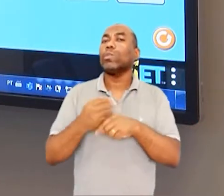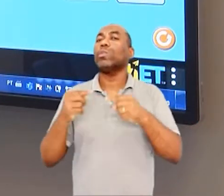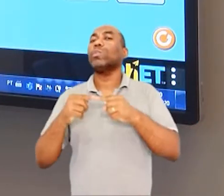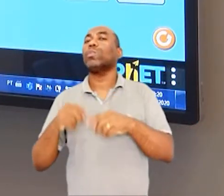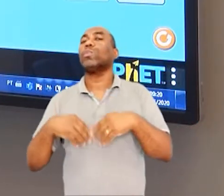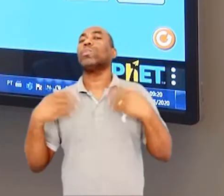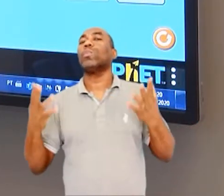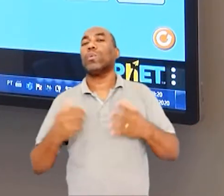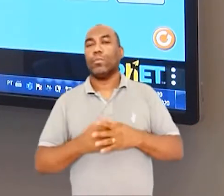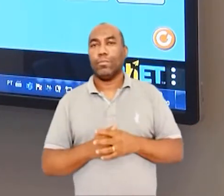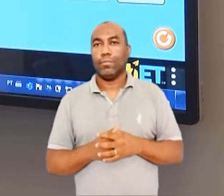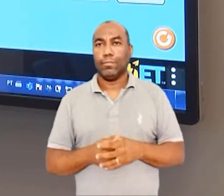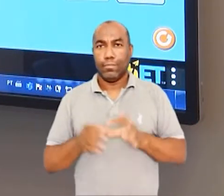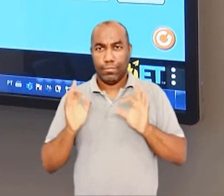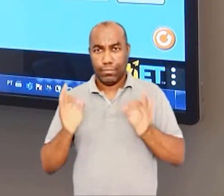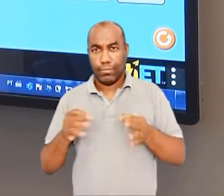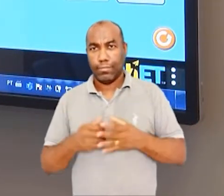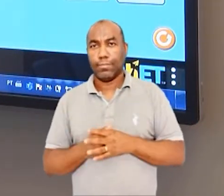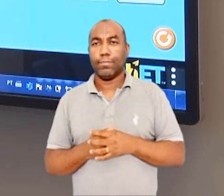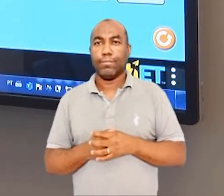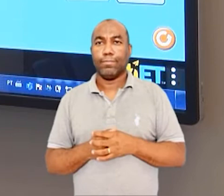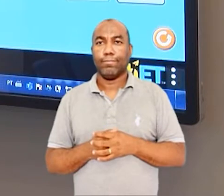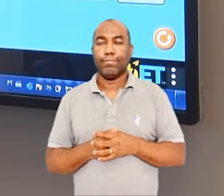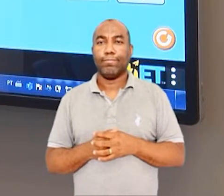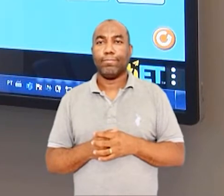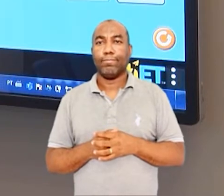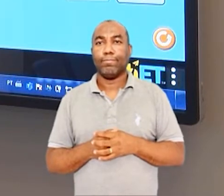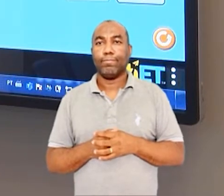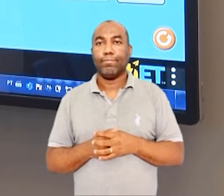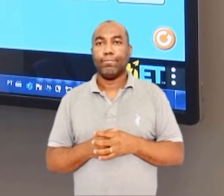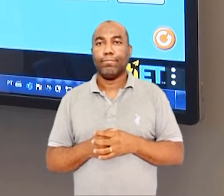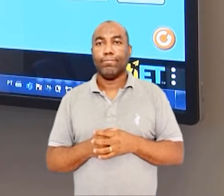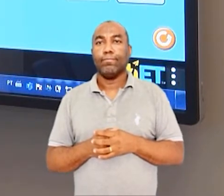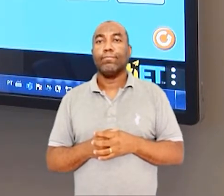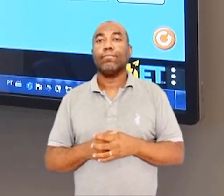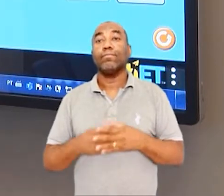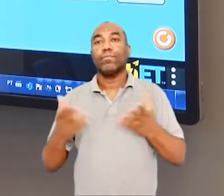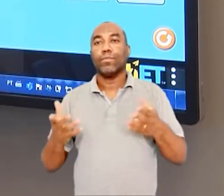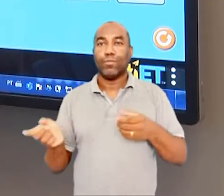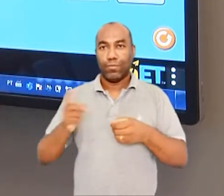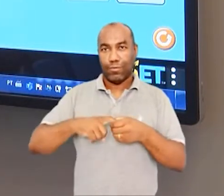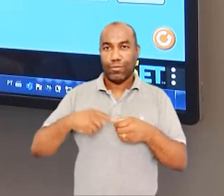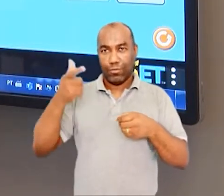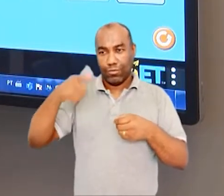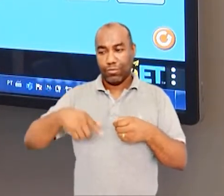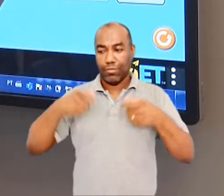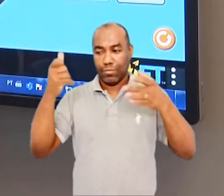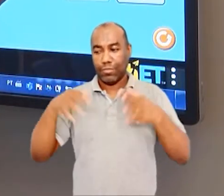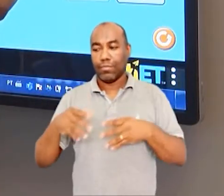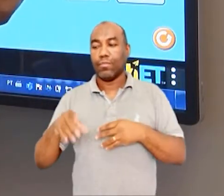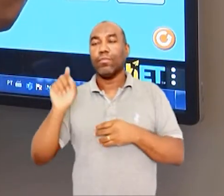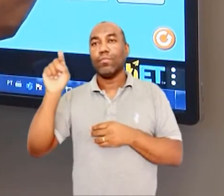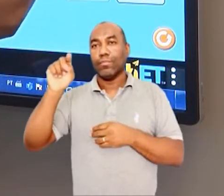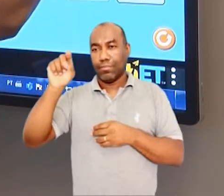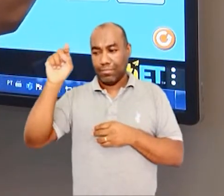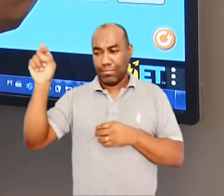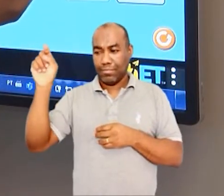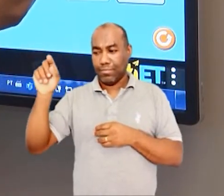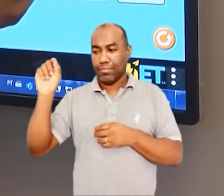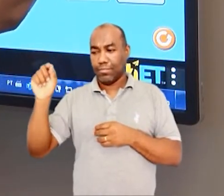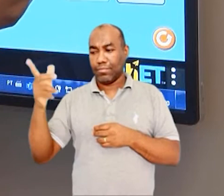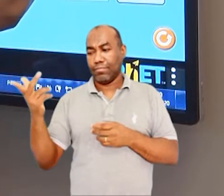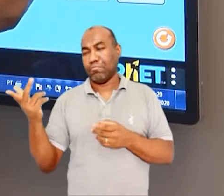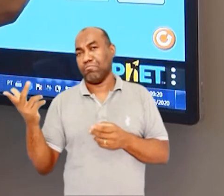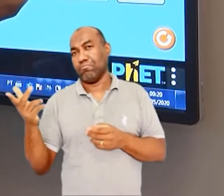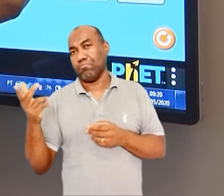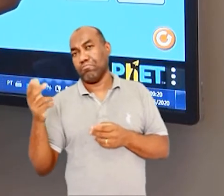real, ok? Então está dito. Muito bem, vamos retornar aqui com um dispositivo